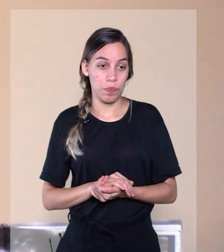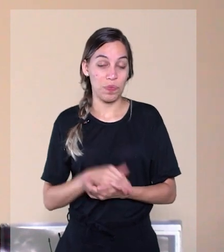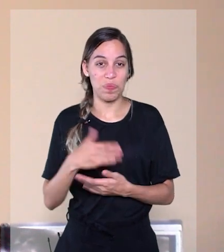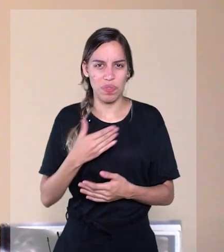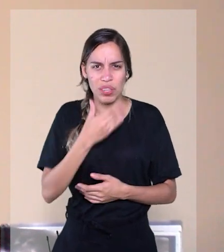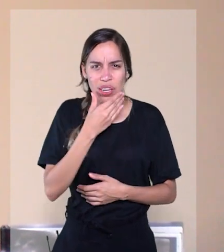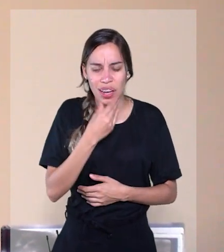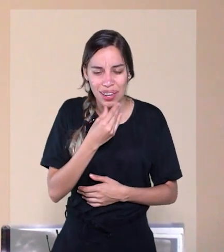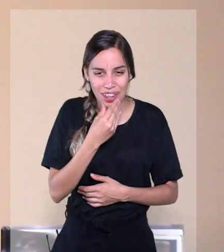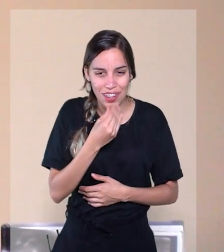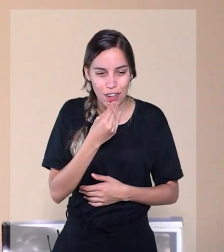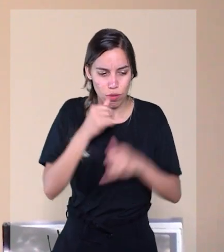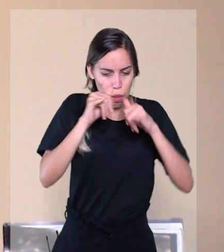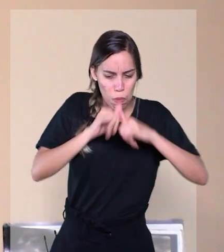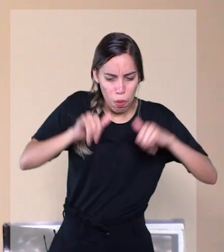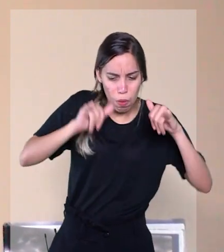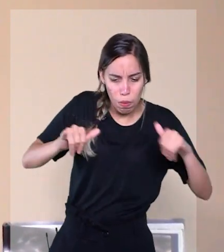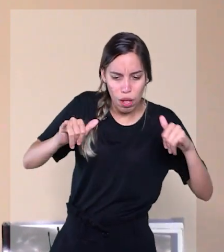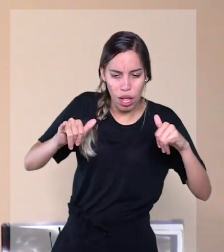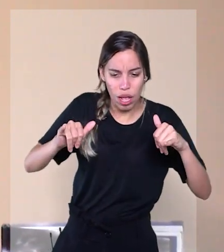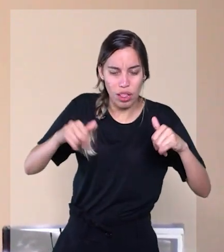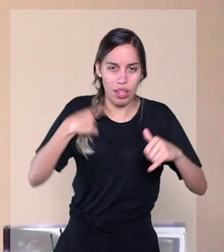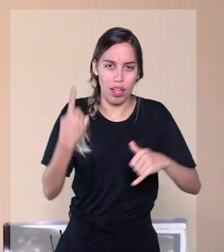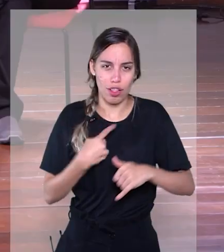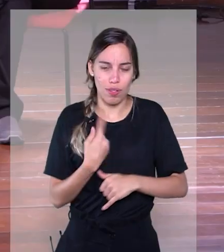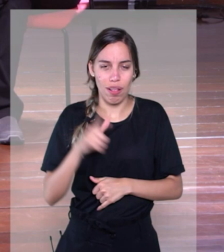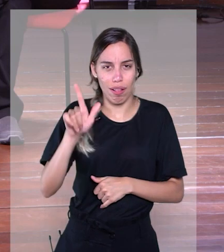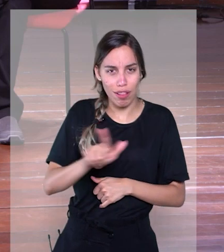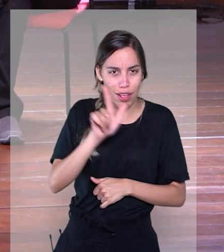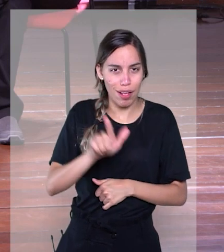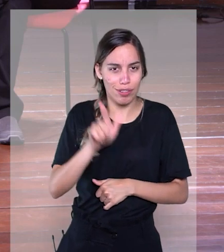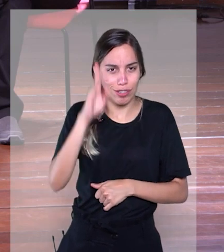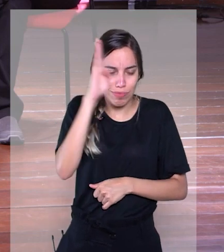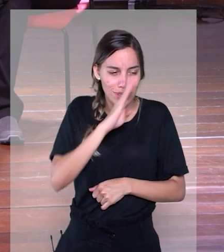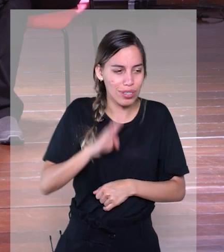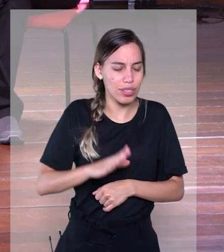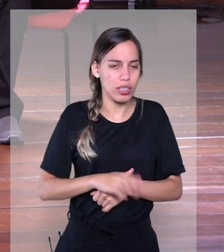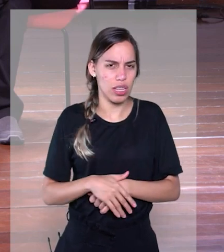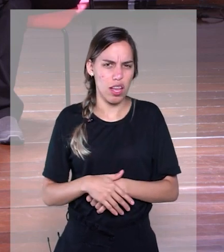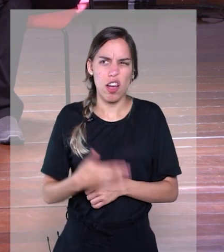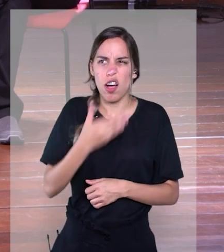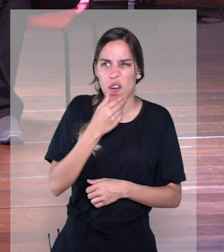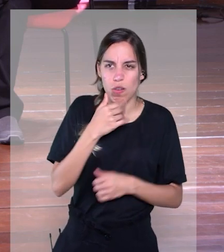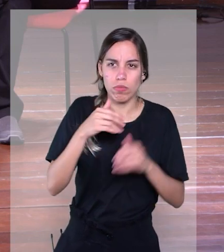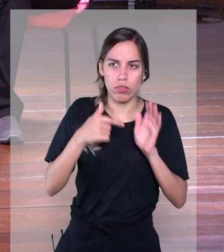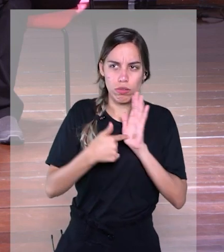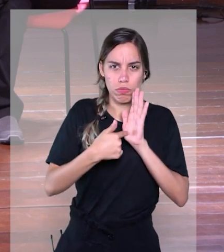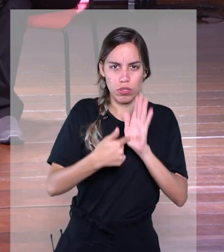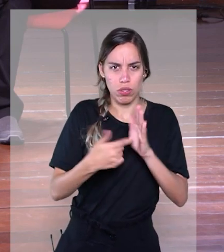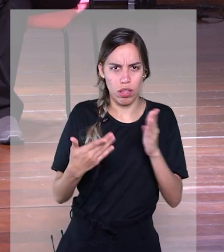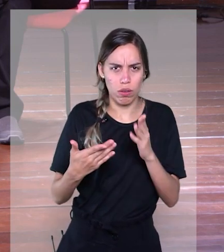um grande difusor e divulgador da nossa literatura. Recentemente, ele apresentou um espetáculo chamado Canto ao Homem do